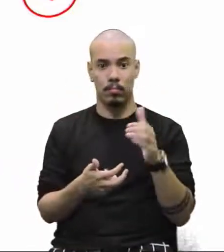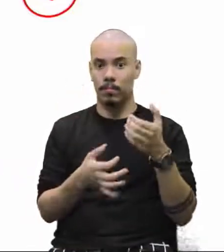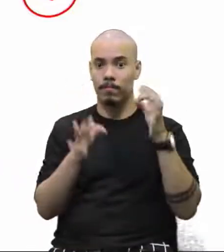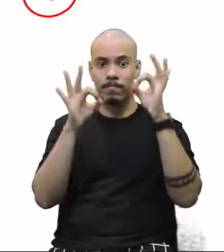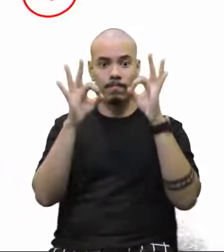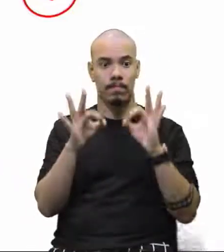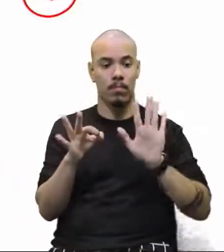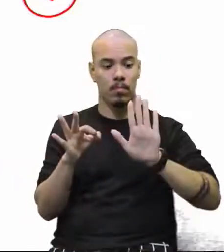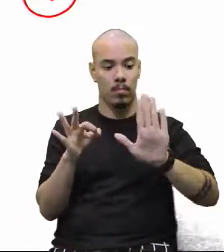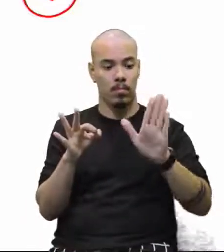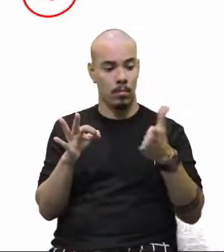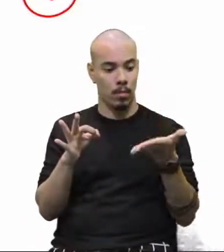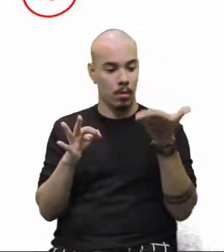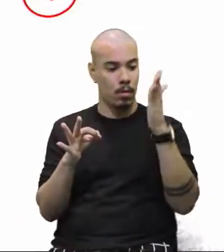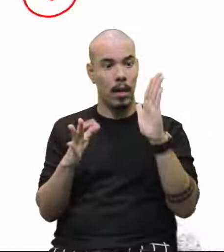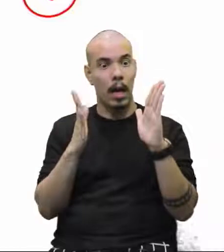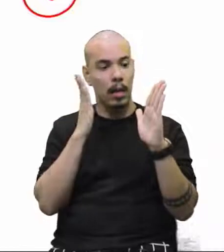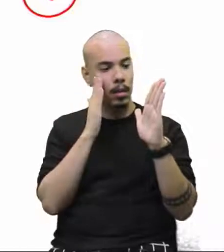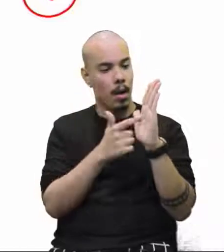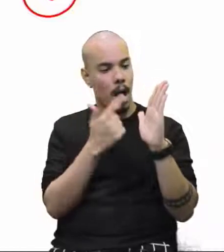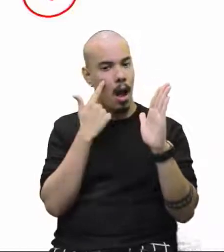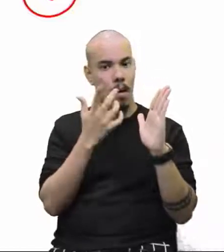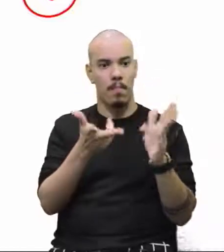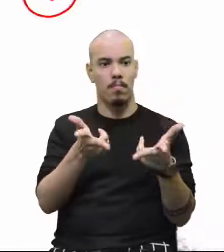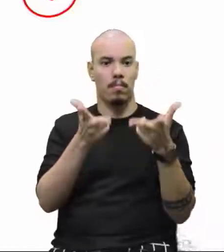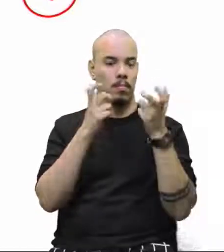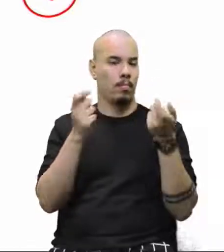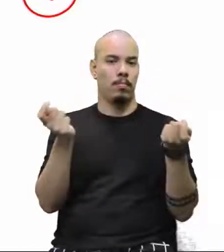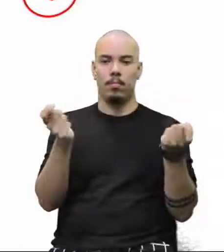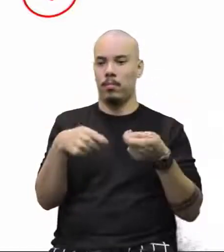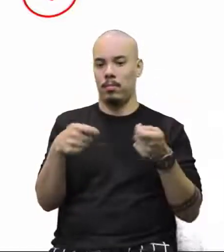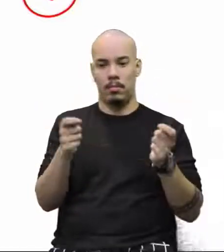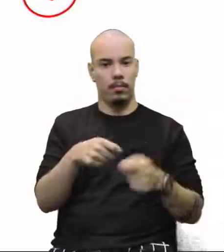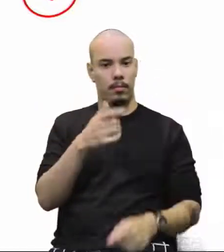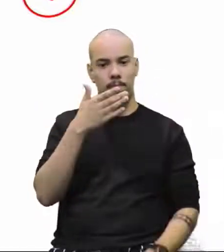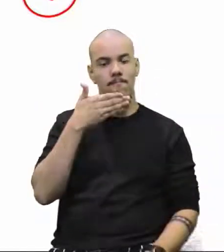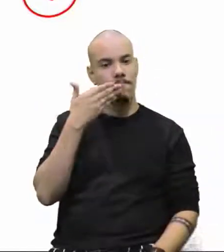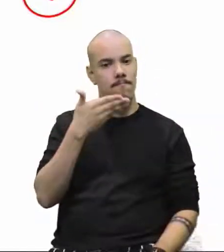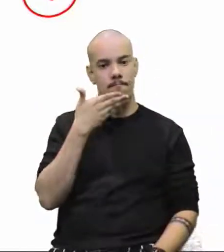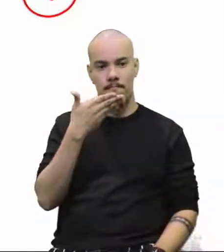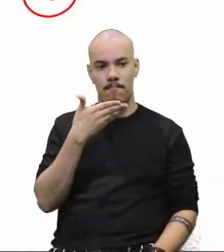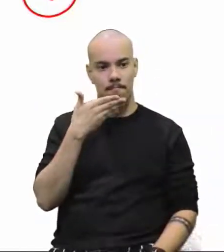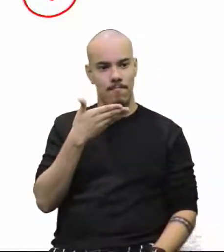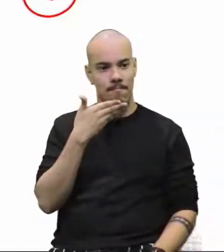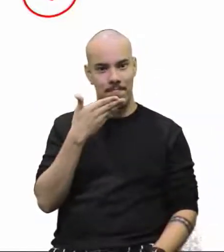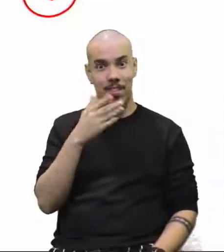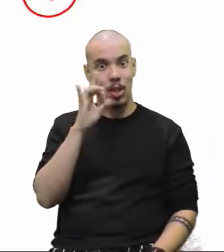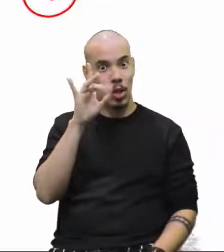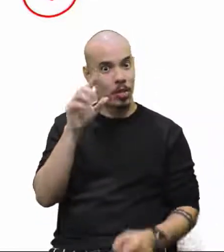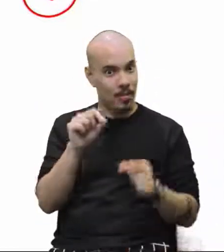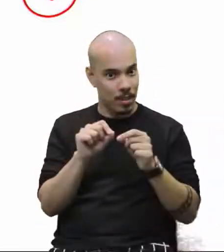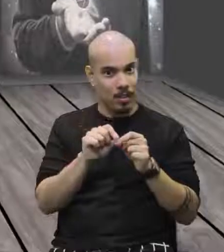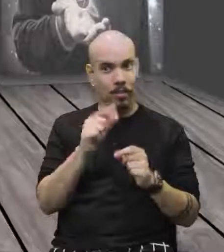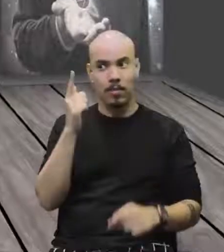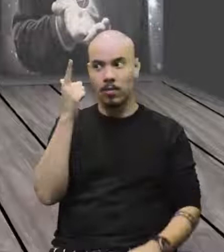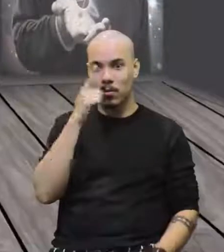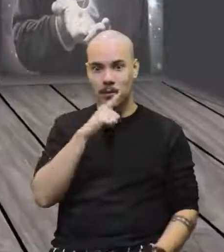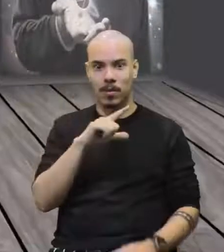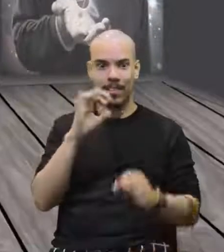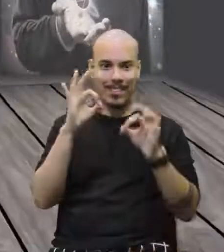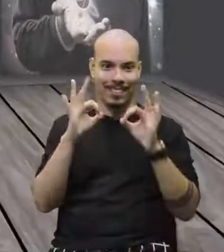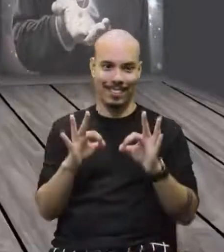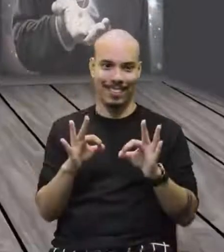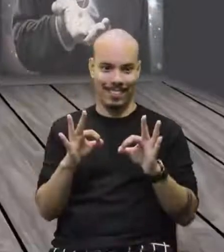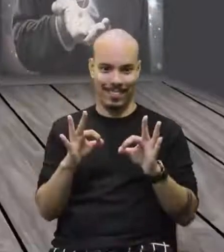direitinho que você faz. Então, pessoal, dá uma olhadinha Só fazer aqui. que você faz. Faz certo,